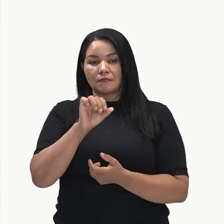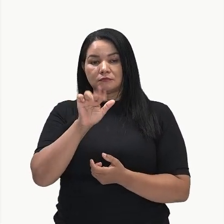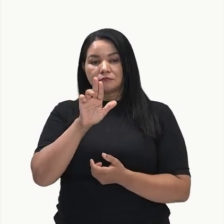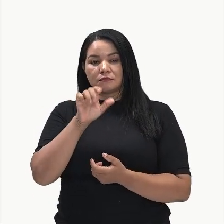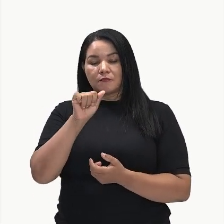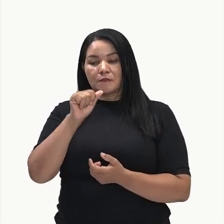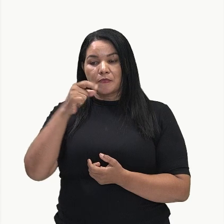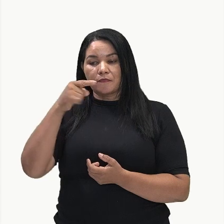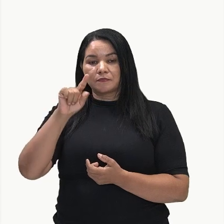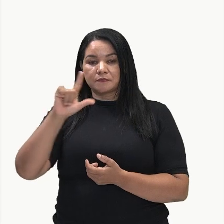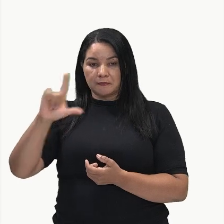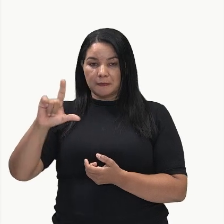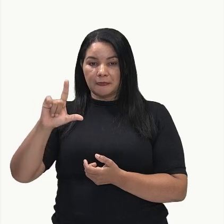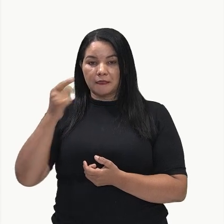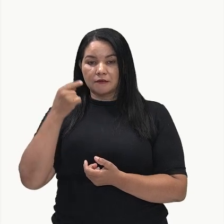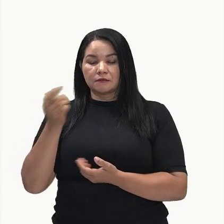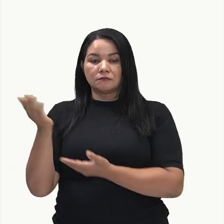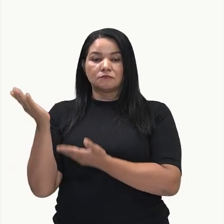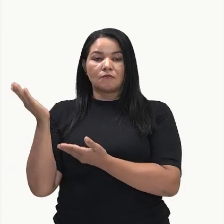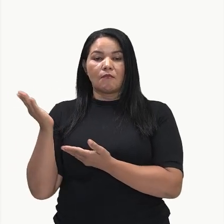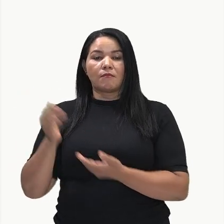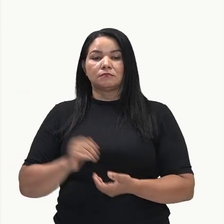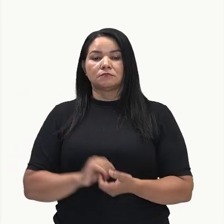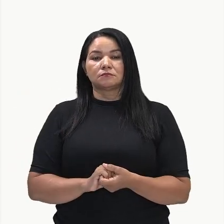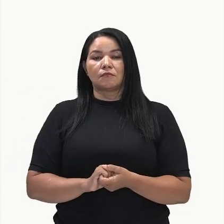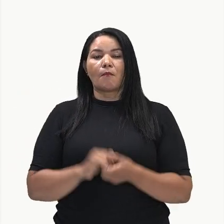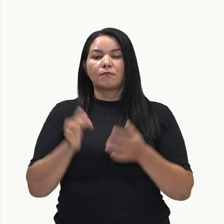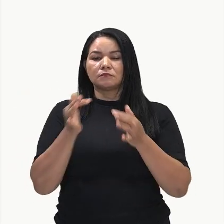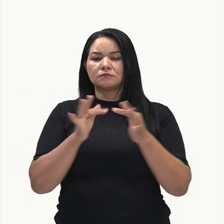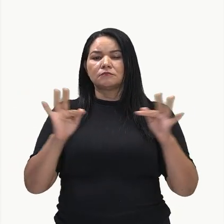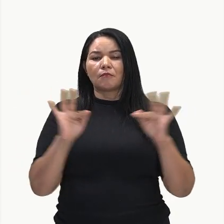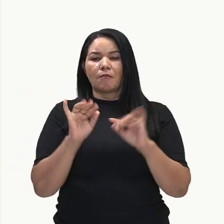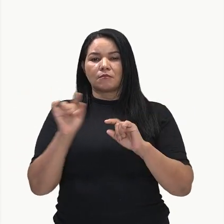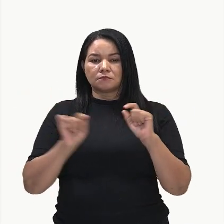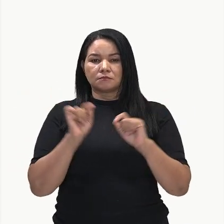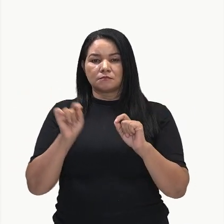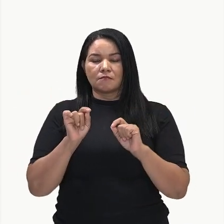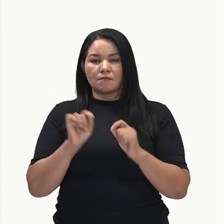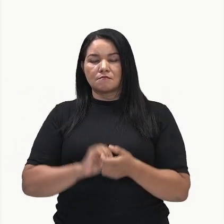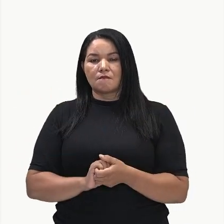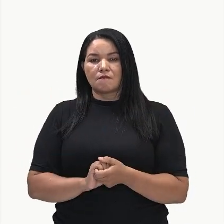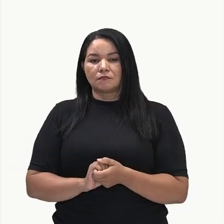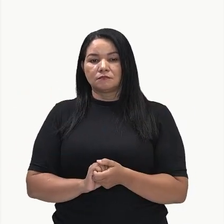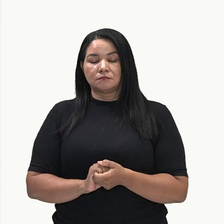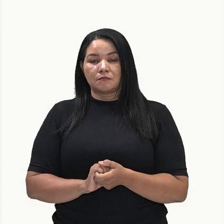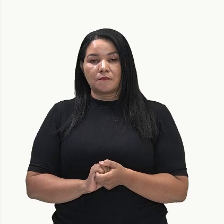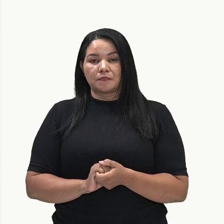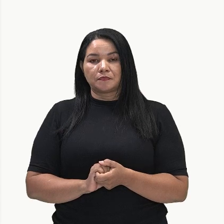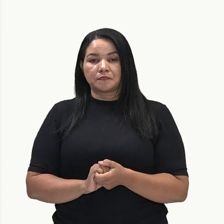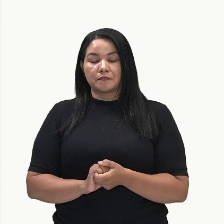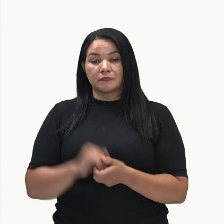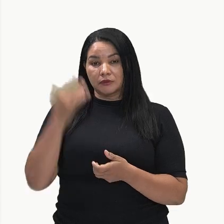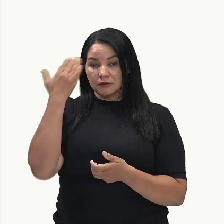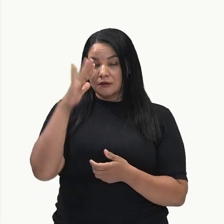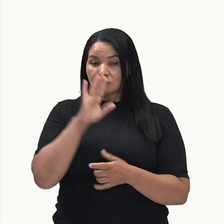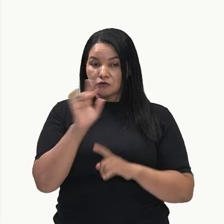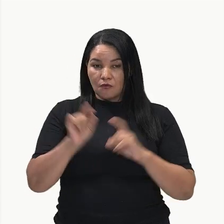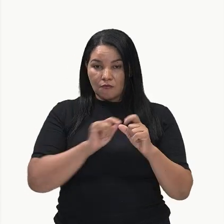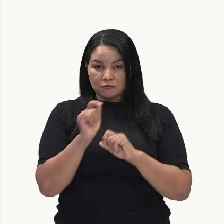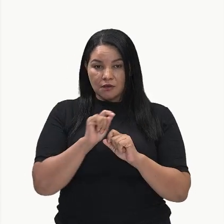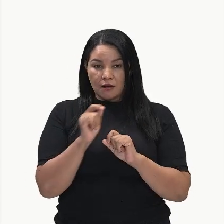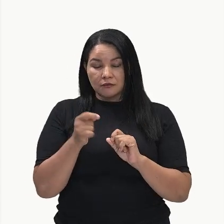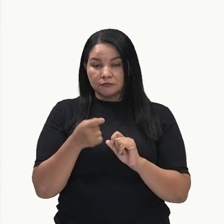uma seleção das coisas já mencionadas. Ora, subentende-se que já foi mencionado